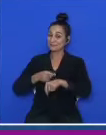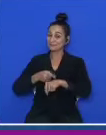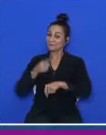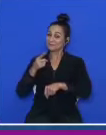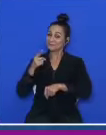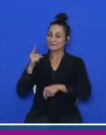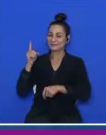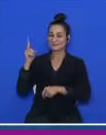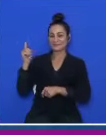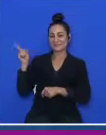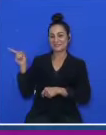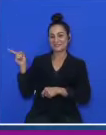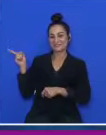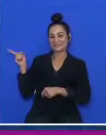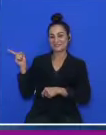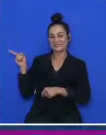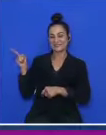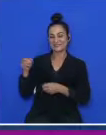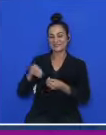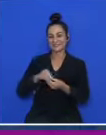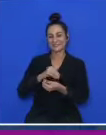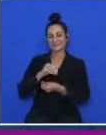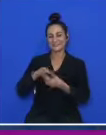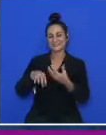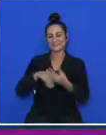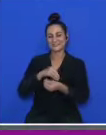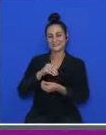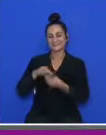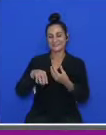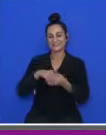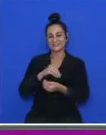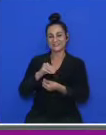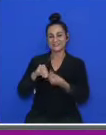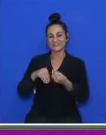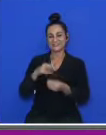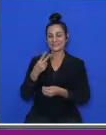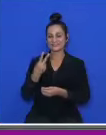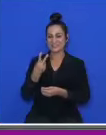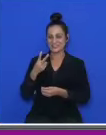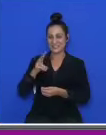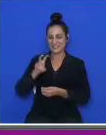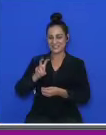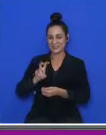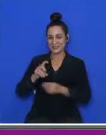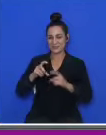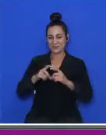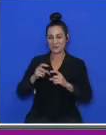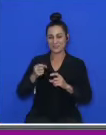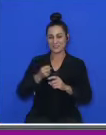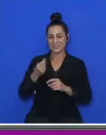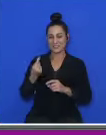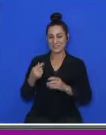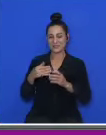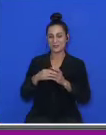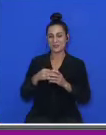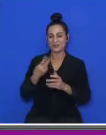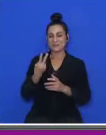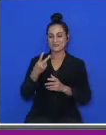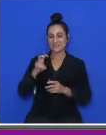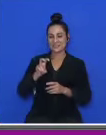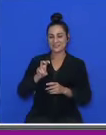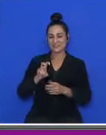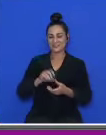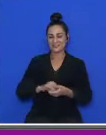Chegou a hora. Valendo! Globo carregado, embaralhando 25 bolas numeradas de 01 a 25.